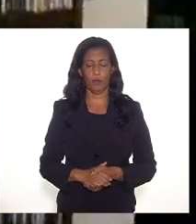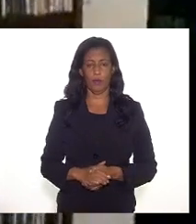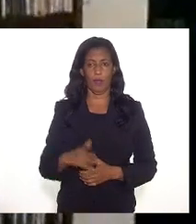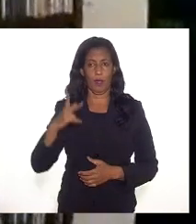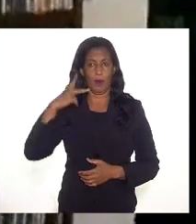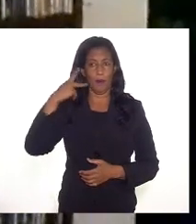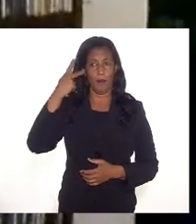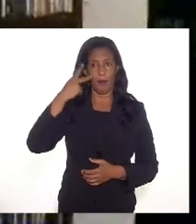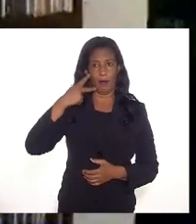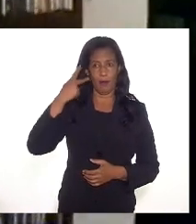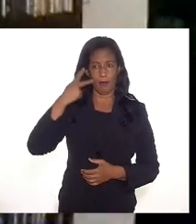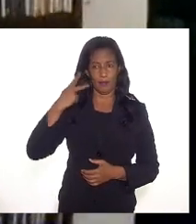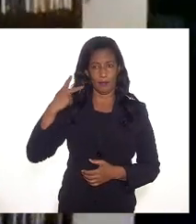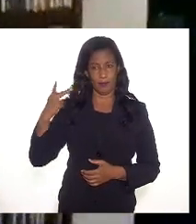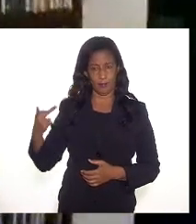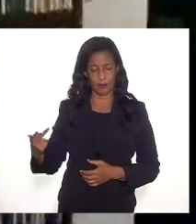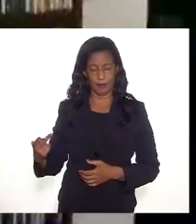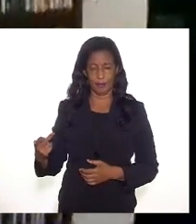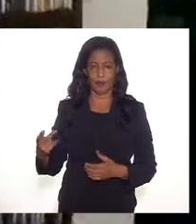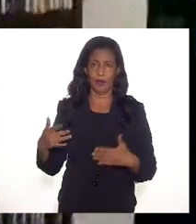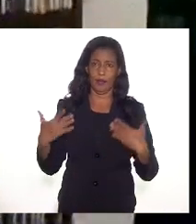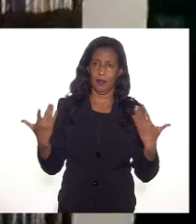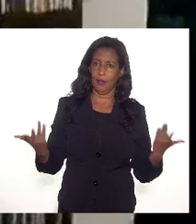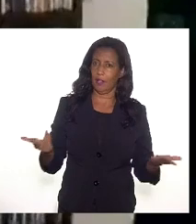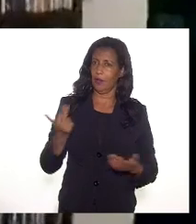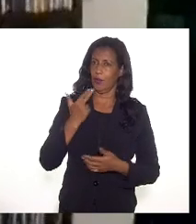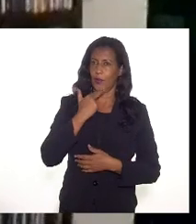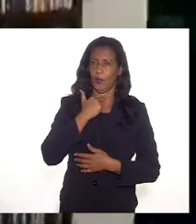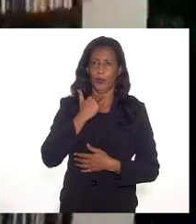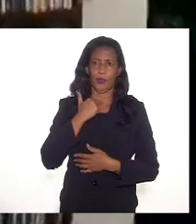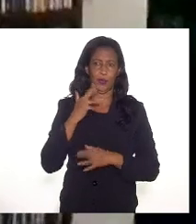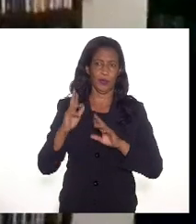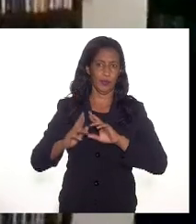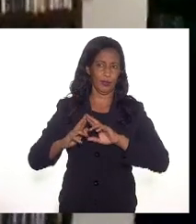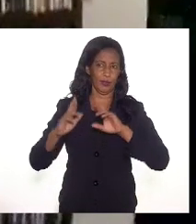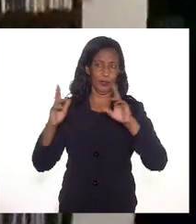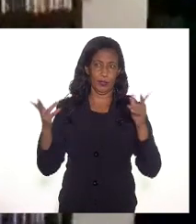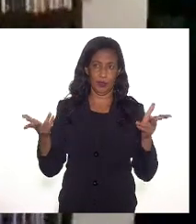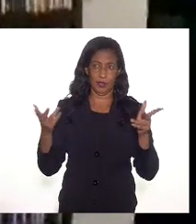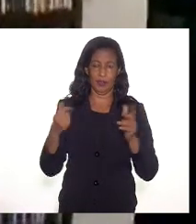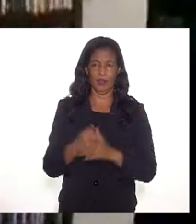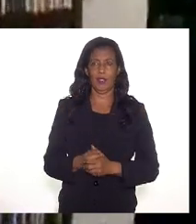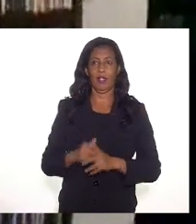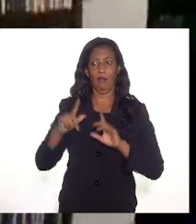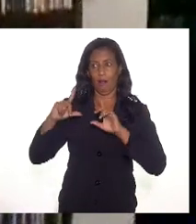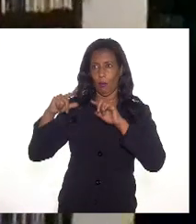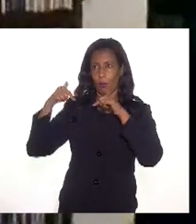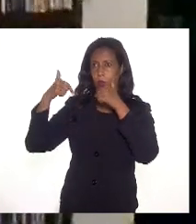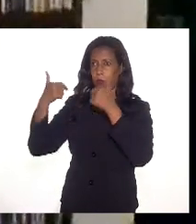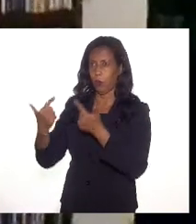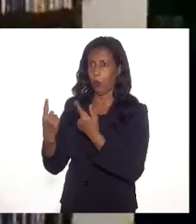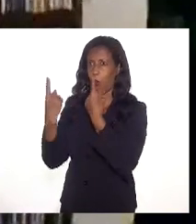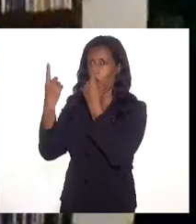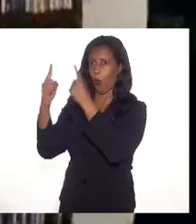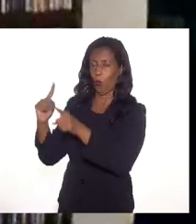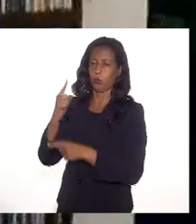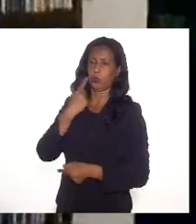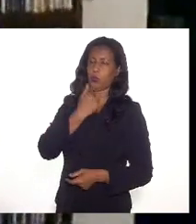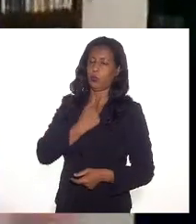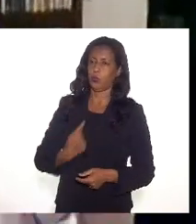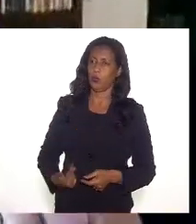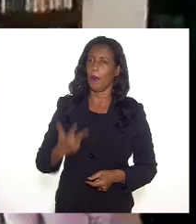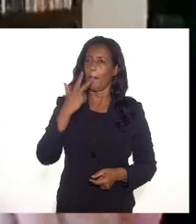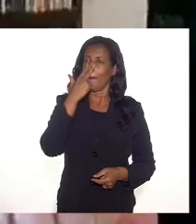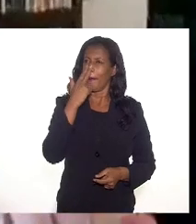parlamentares é claro não podia deixar de ser diferente e reagiram essa decisão do governo que